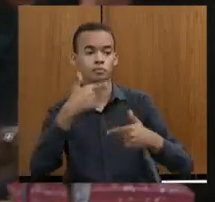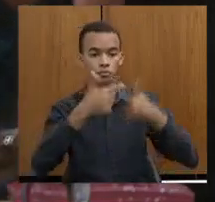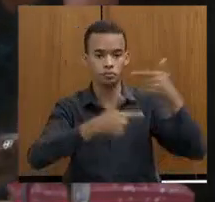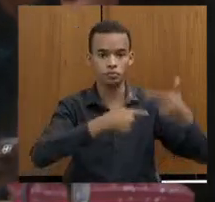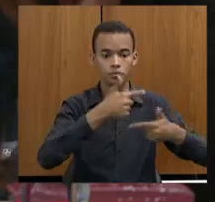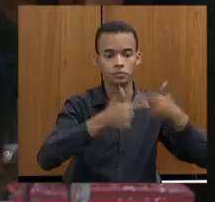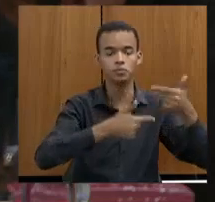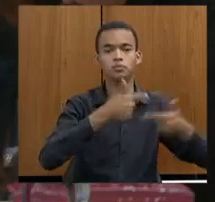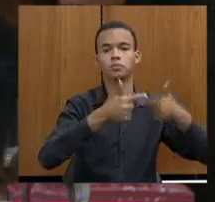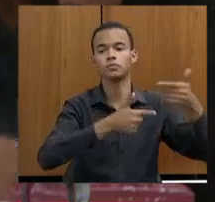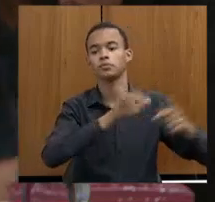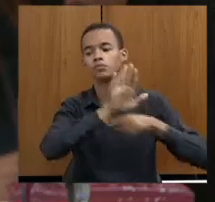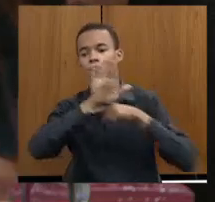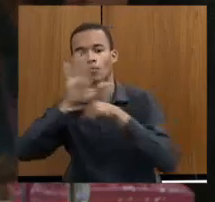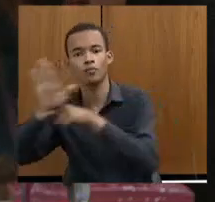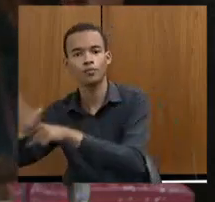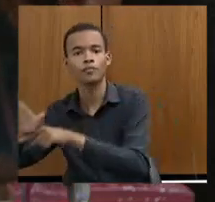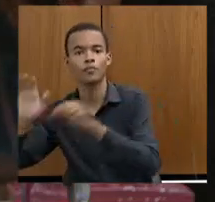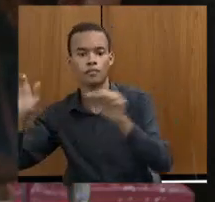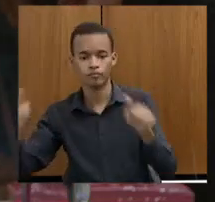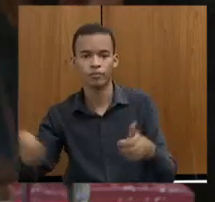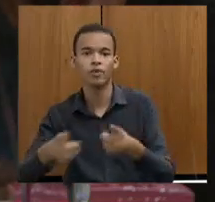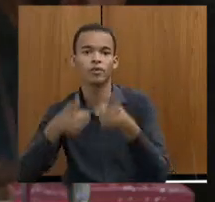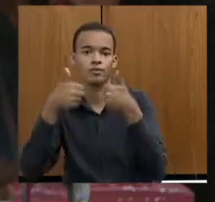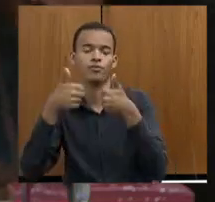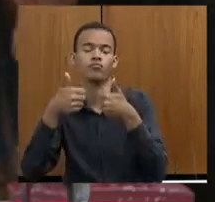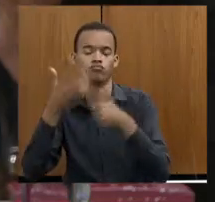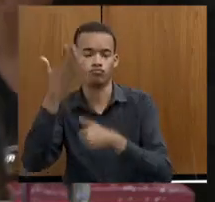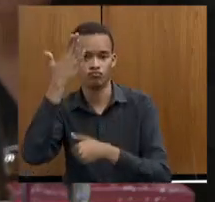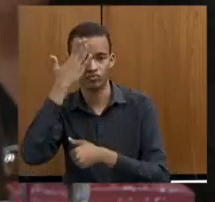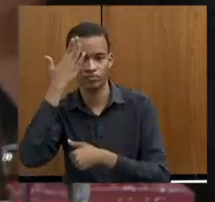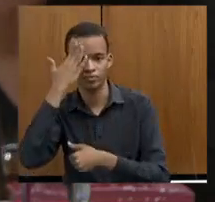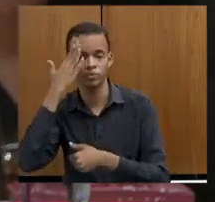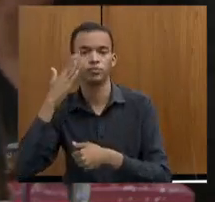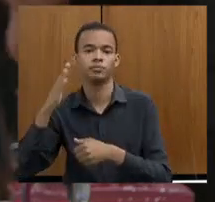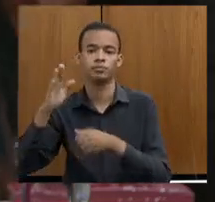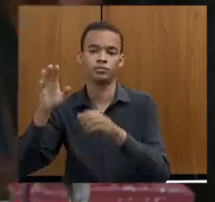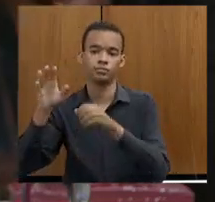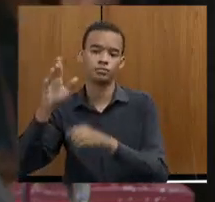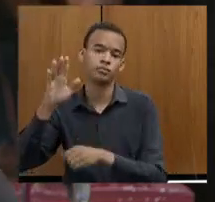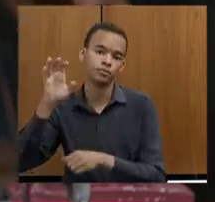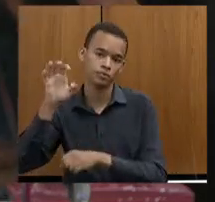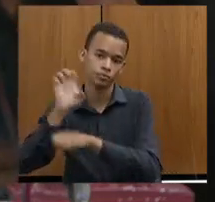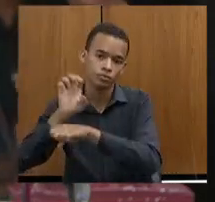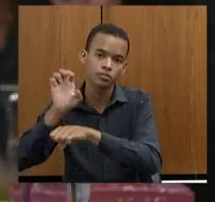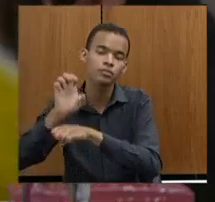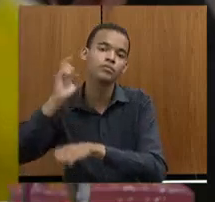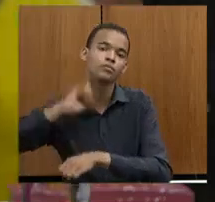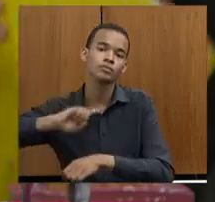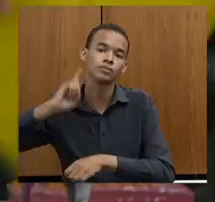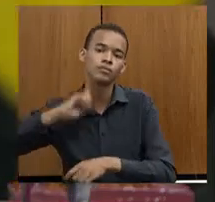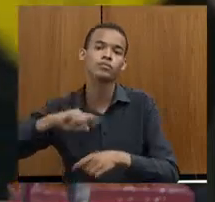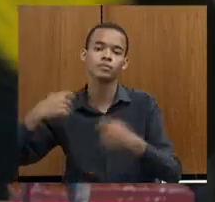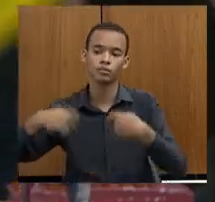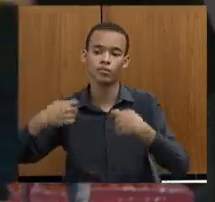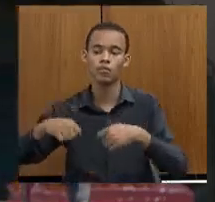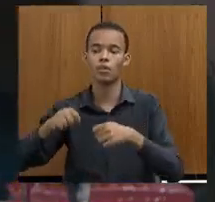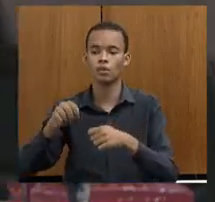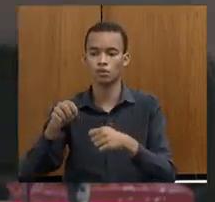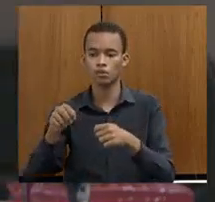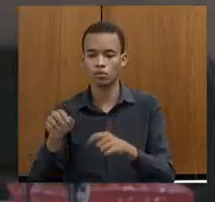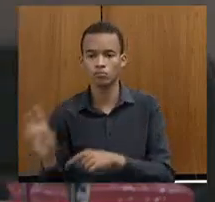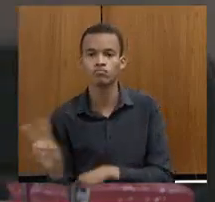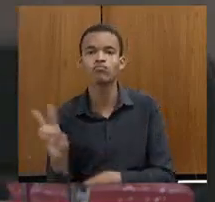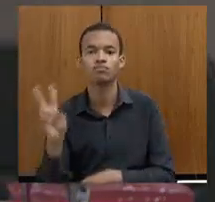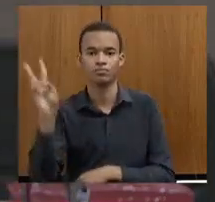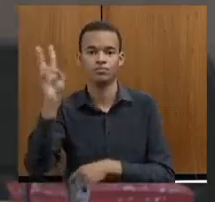e melhor e a gente sabe que isso passa por toda a estrutura do estado pela valorização dos Servidores como nós agirmos aqui